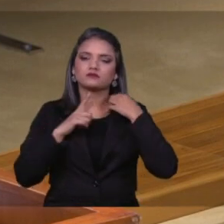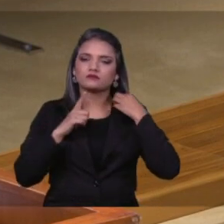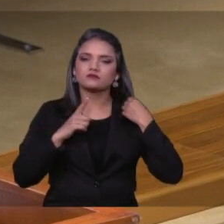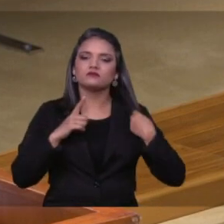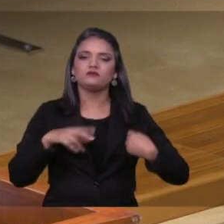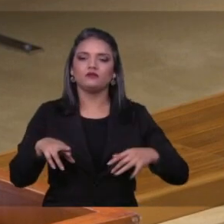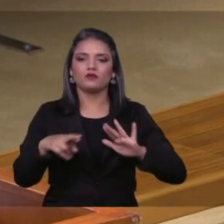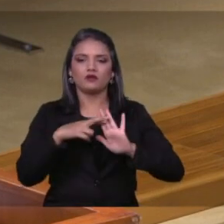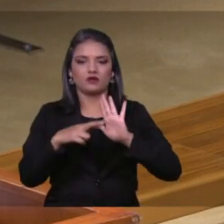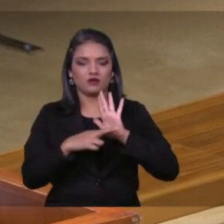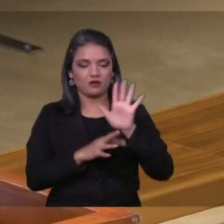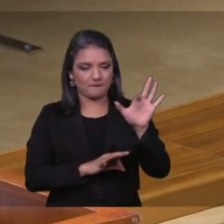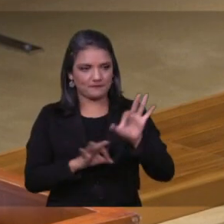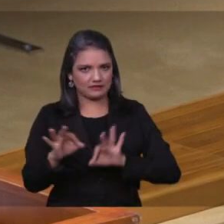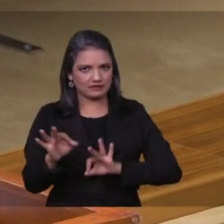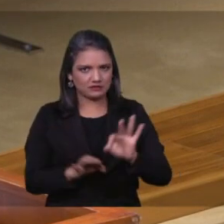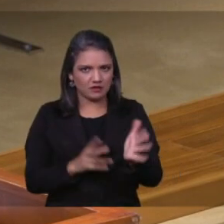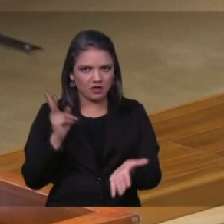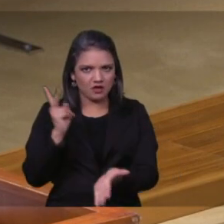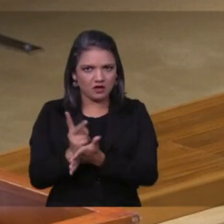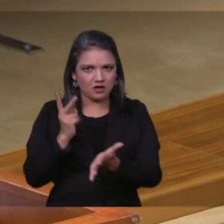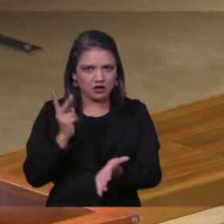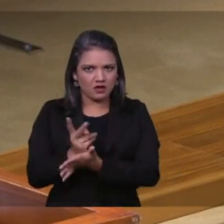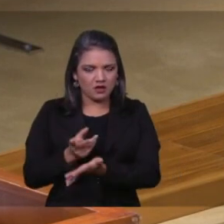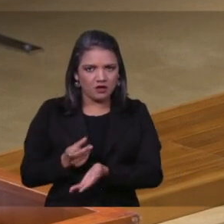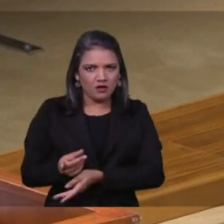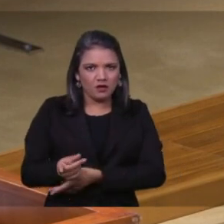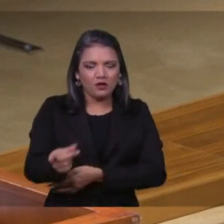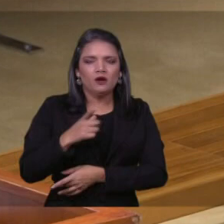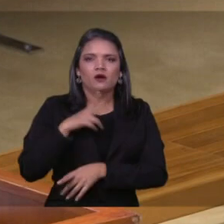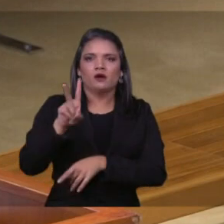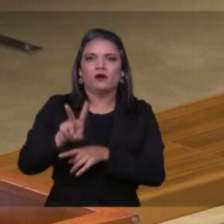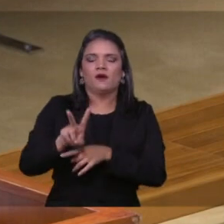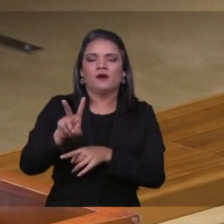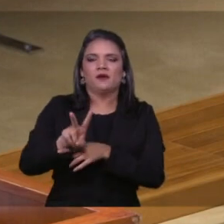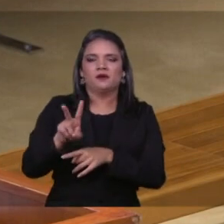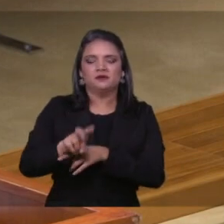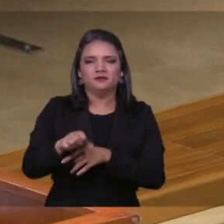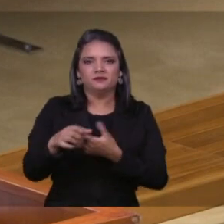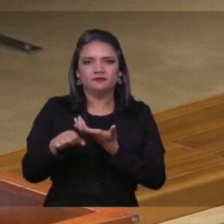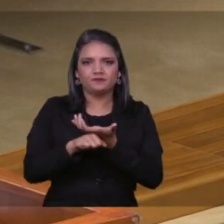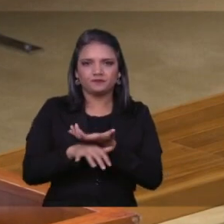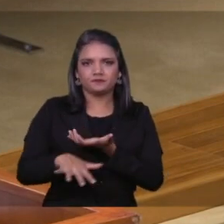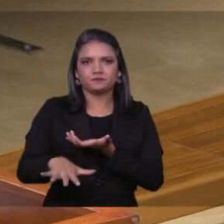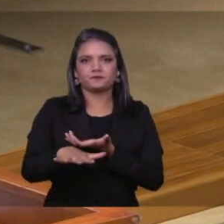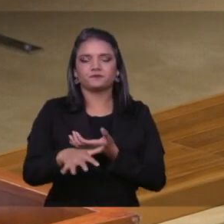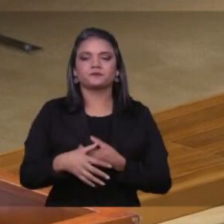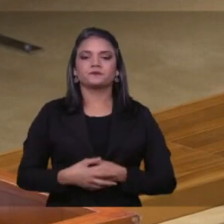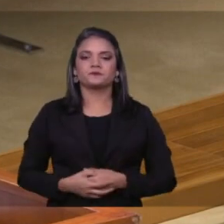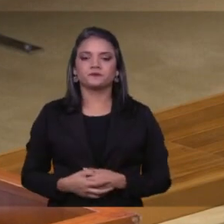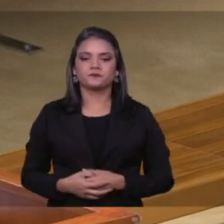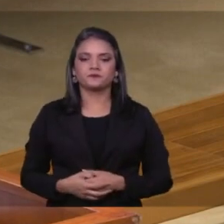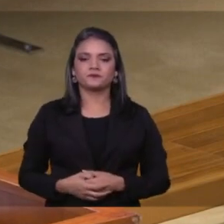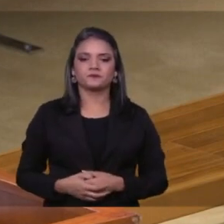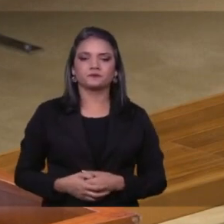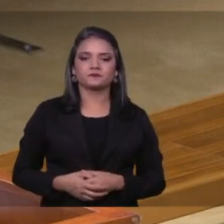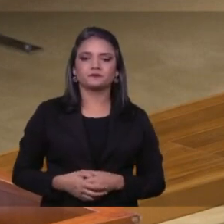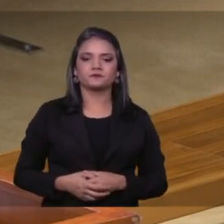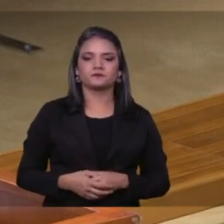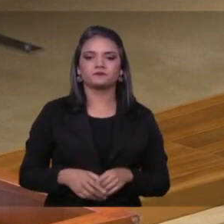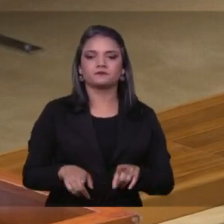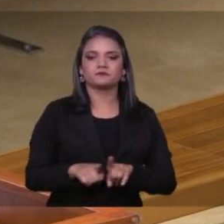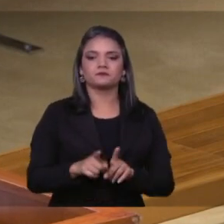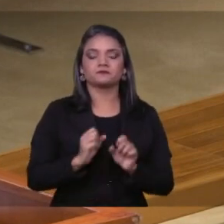completo planejamento de preservação e recuperação do Pantanal mato-grossense. Ainda no ano de